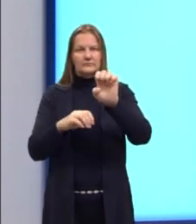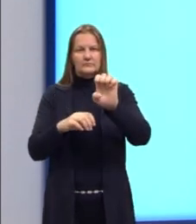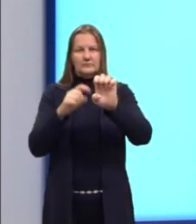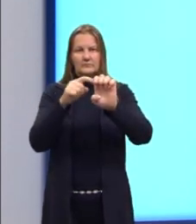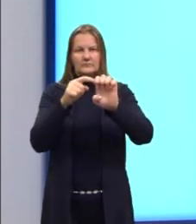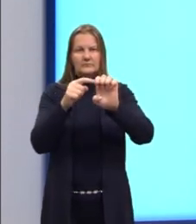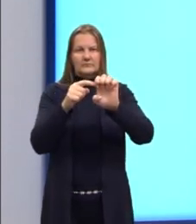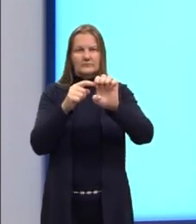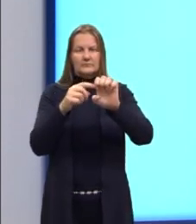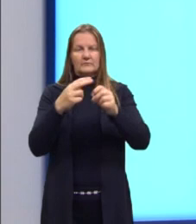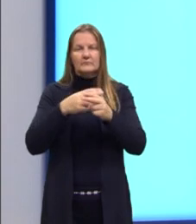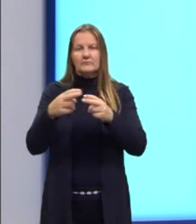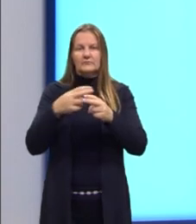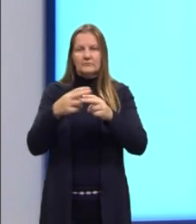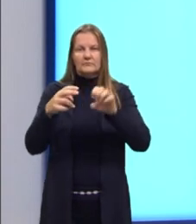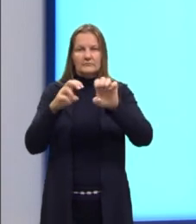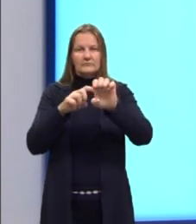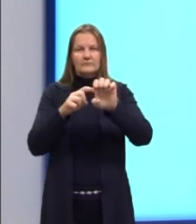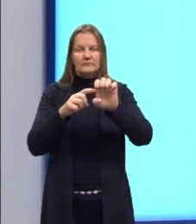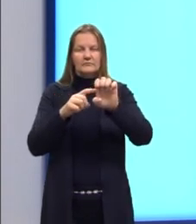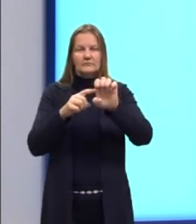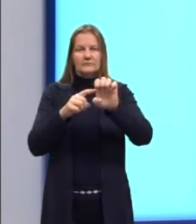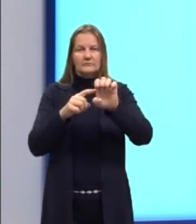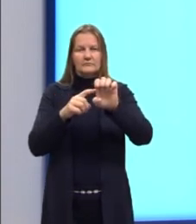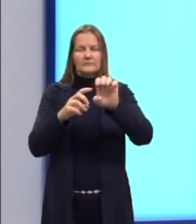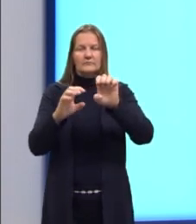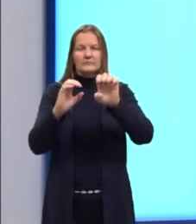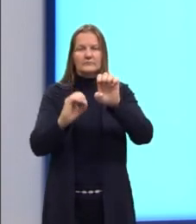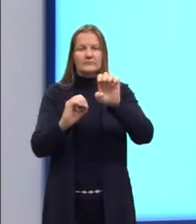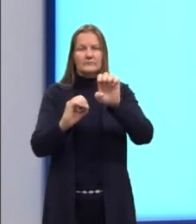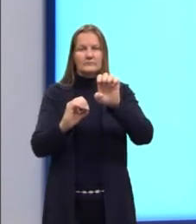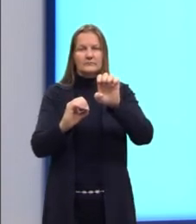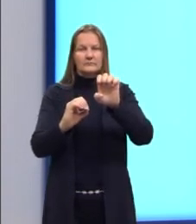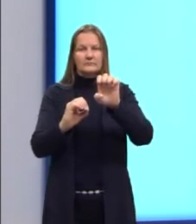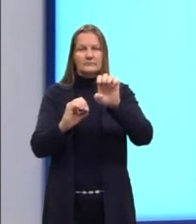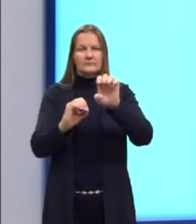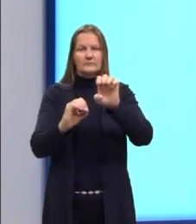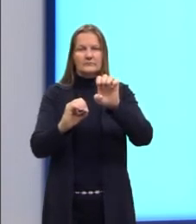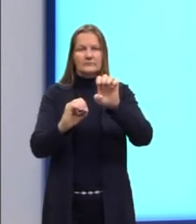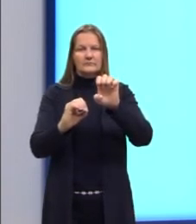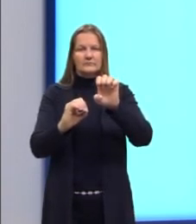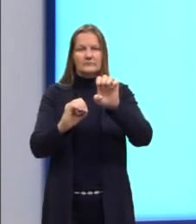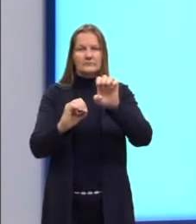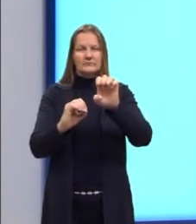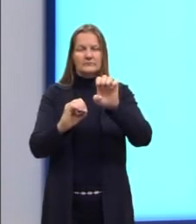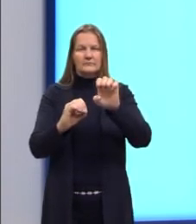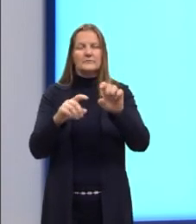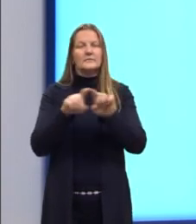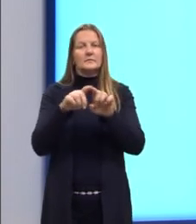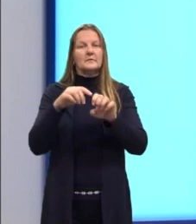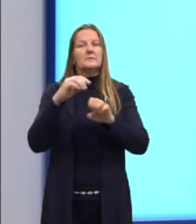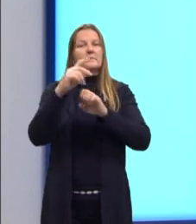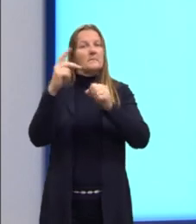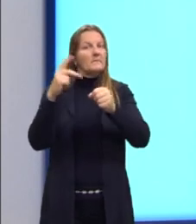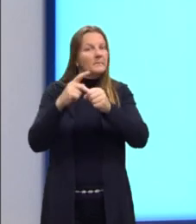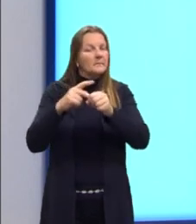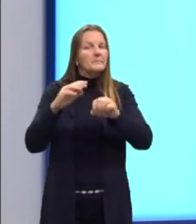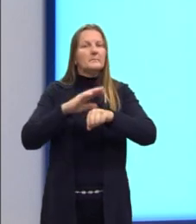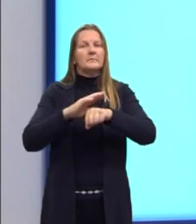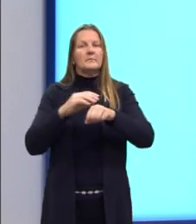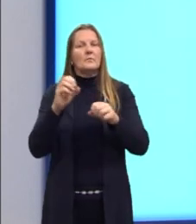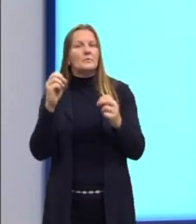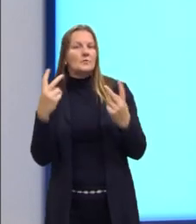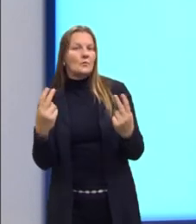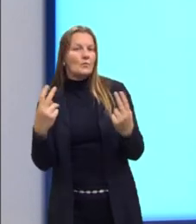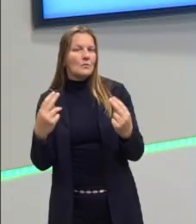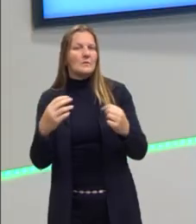elemento neutro né que não vai unir um Ele é igual ao número de prótons é igual ao número de elétrons então